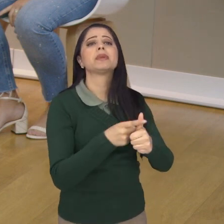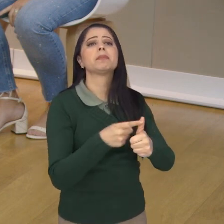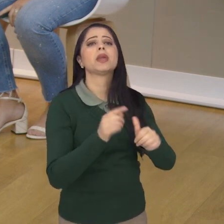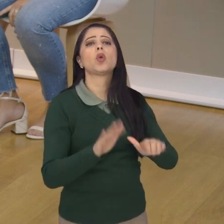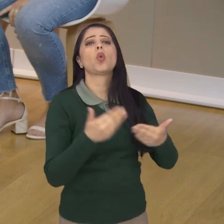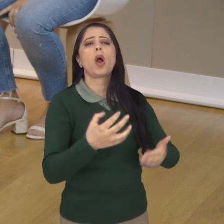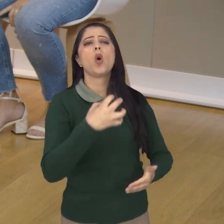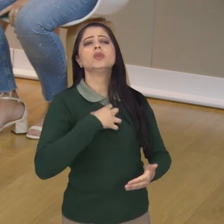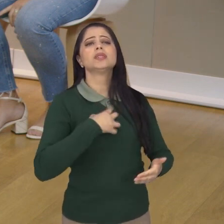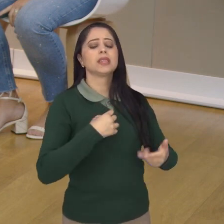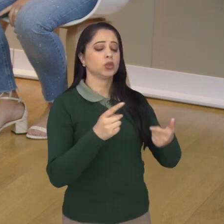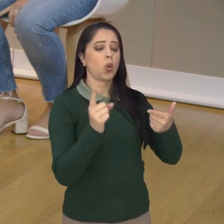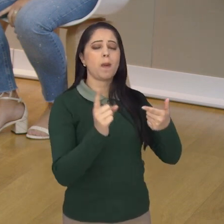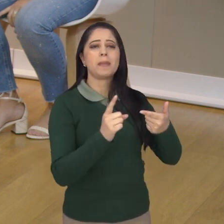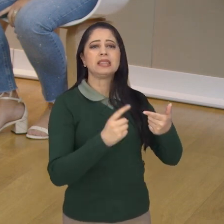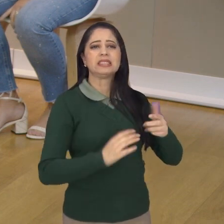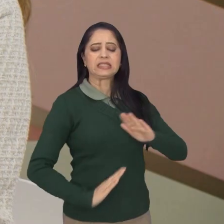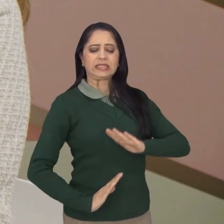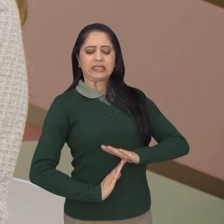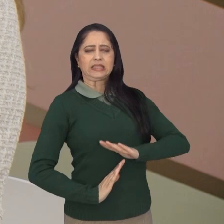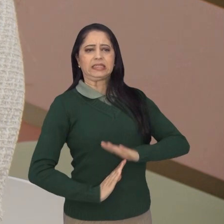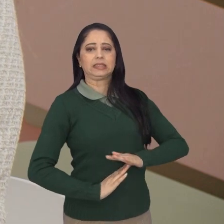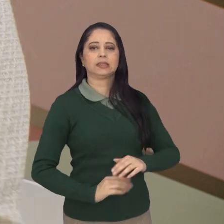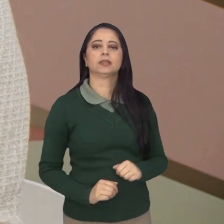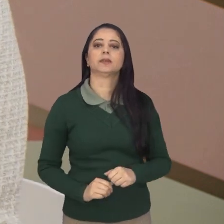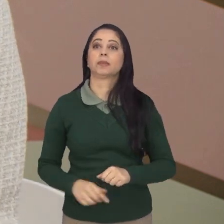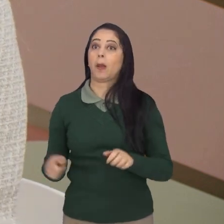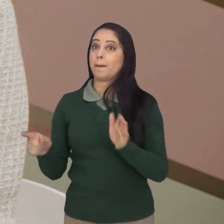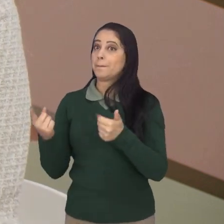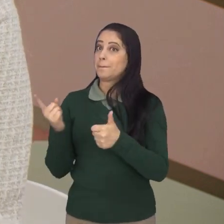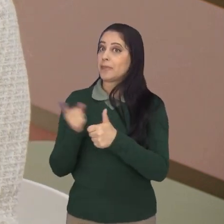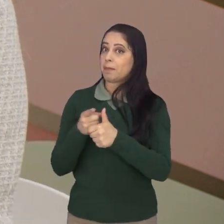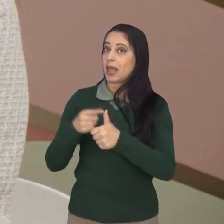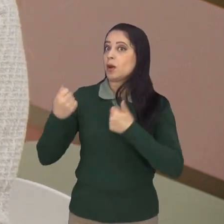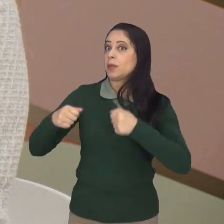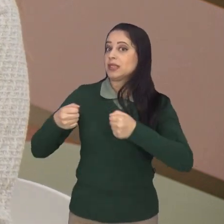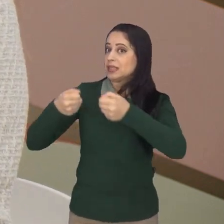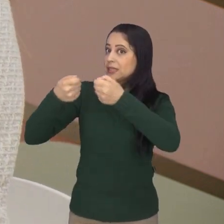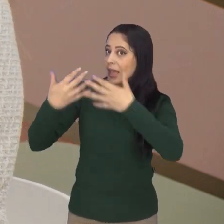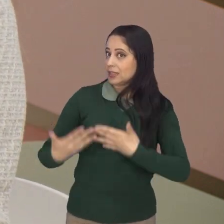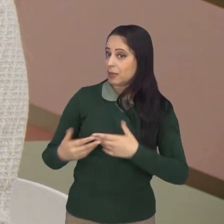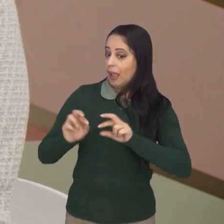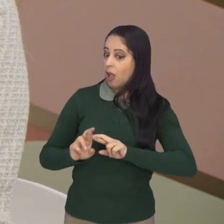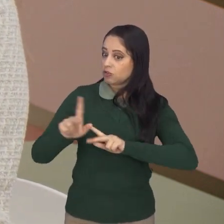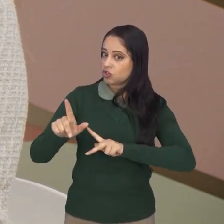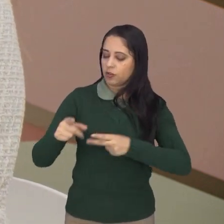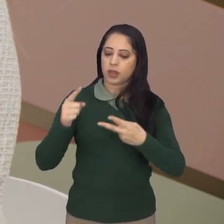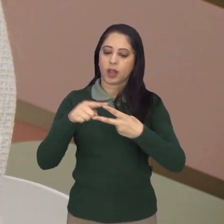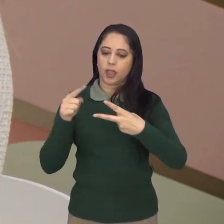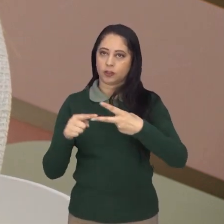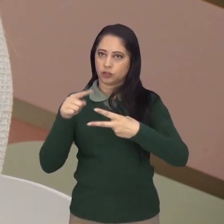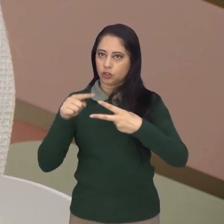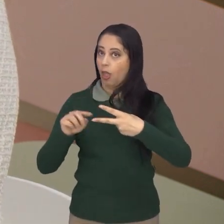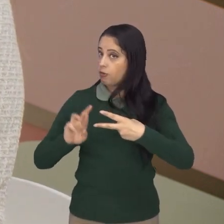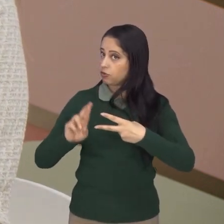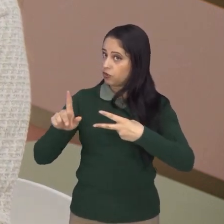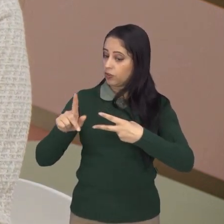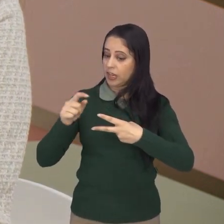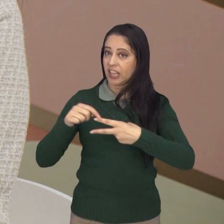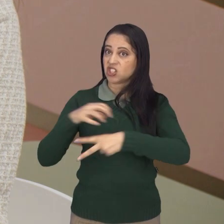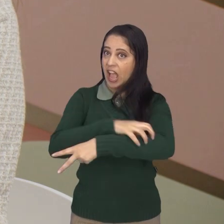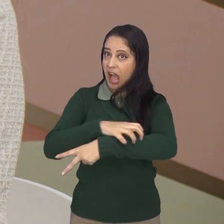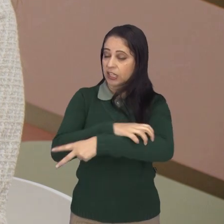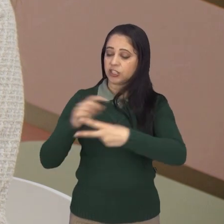da intolerância alimentar? Então assim, primeiro eu acho que a gente tem que saber diferenciar entre uma alergia alimentar e